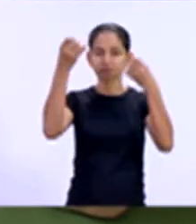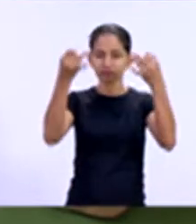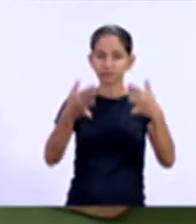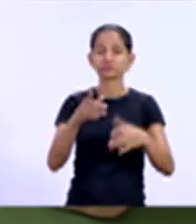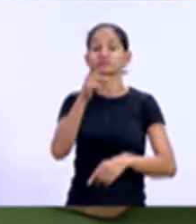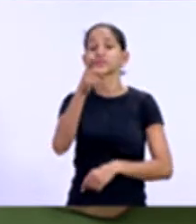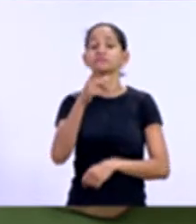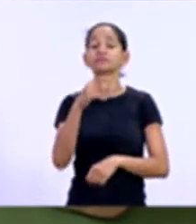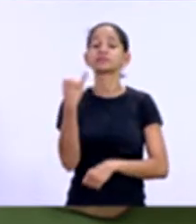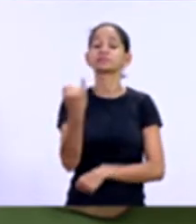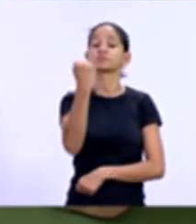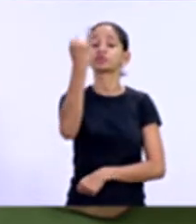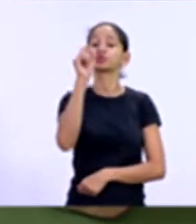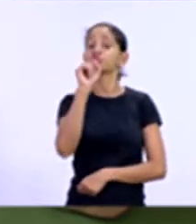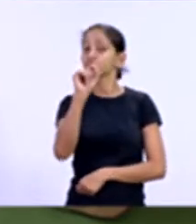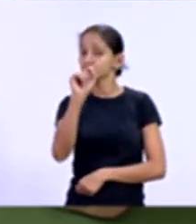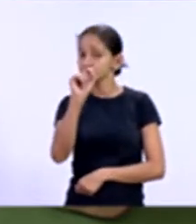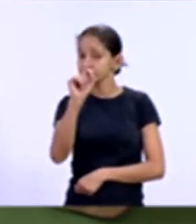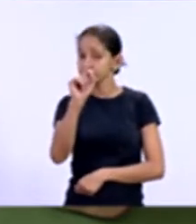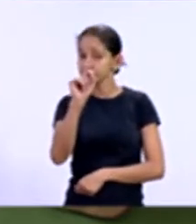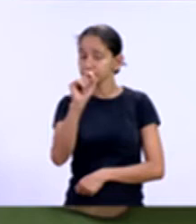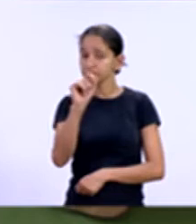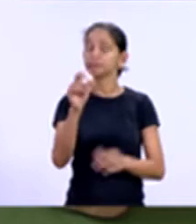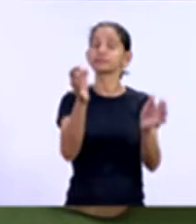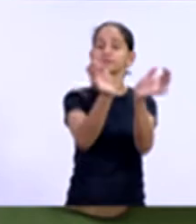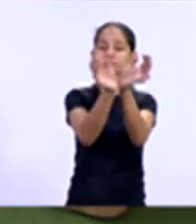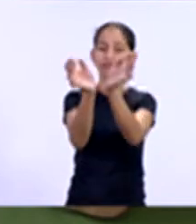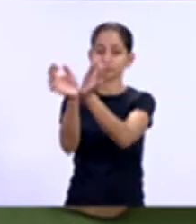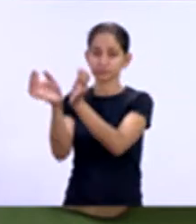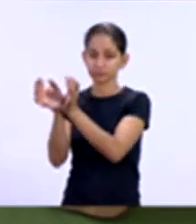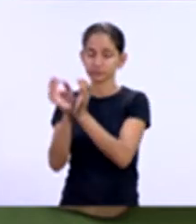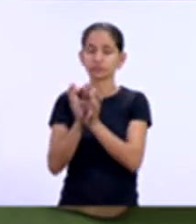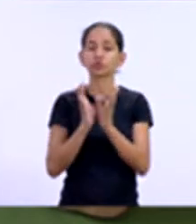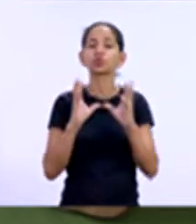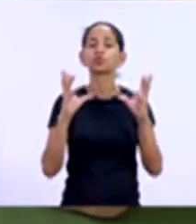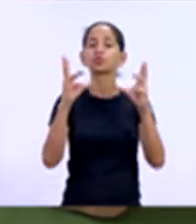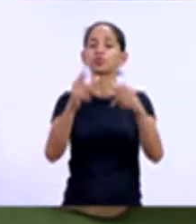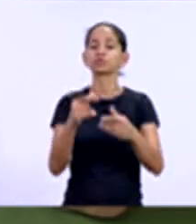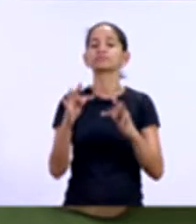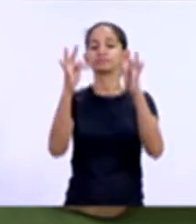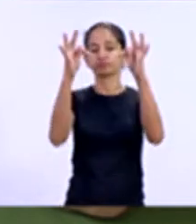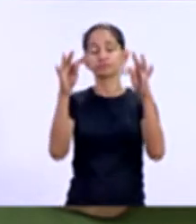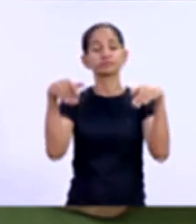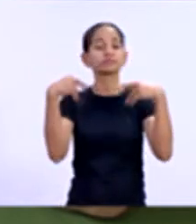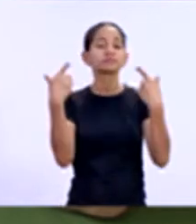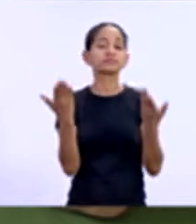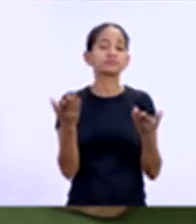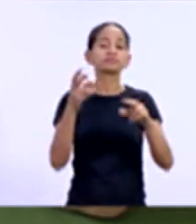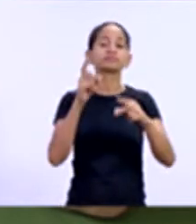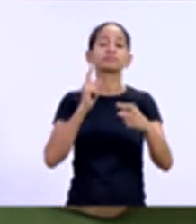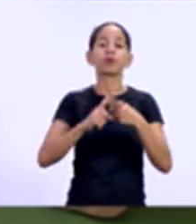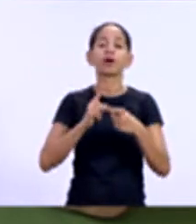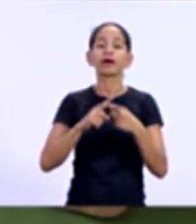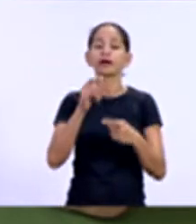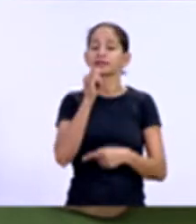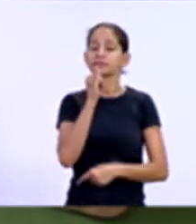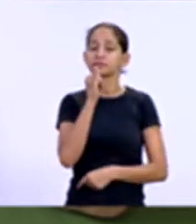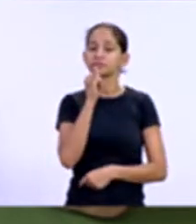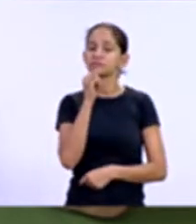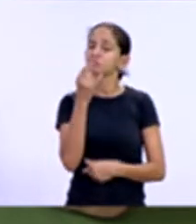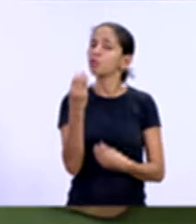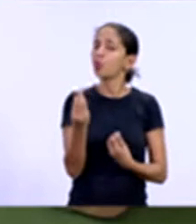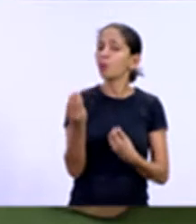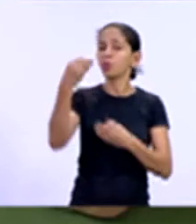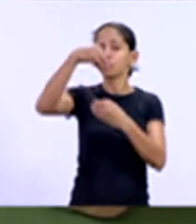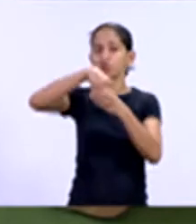então a importância, né, comunidades das virtuais, comunidades das redes virtuais. sociais. Isso. É porque assim, elas não fazem parte do